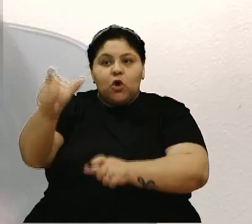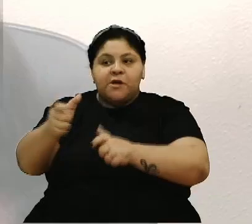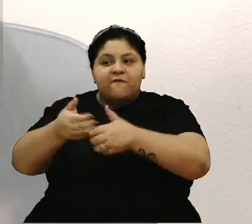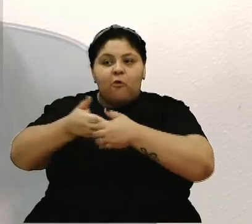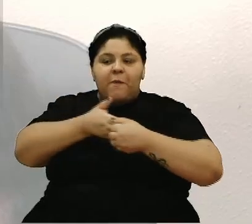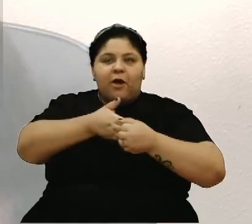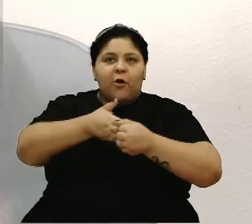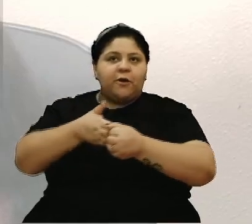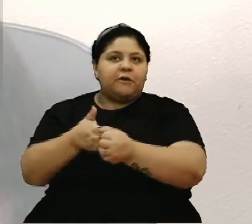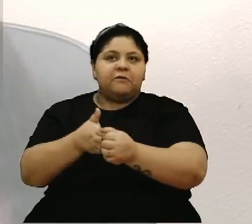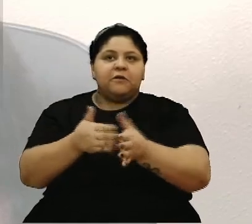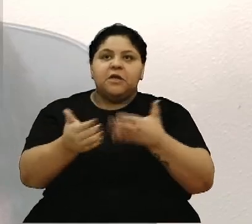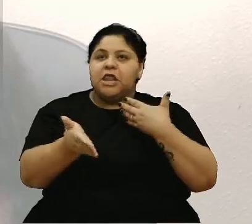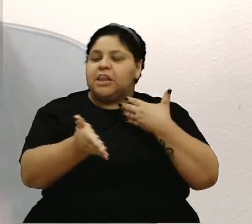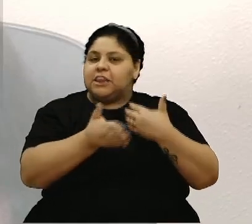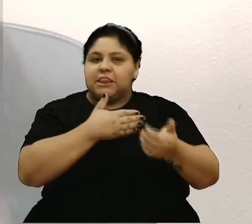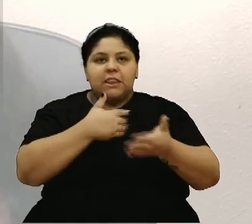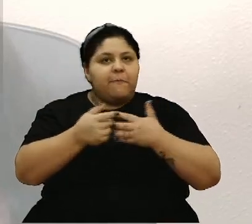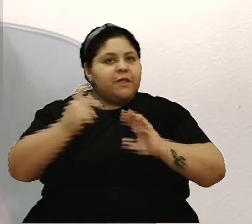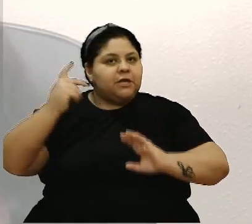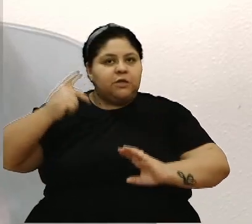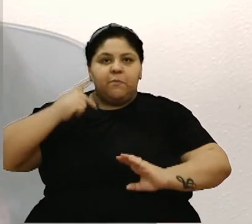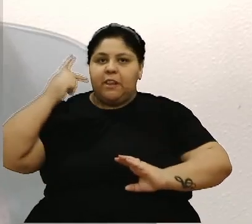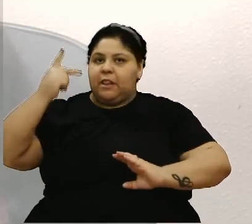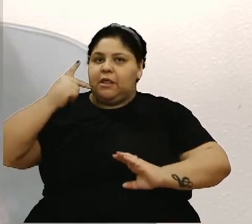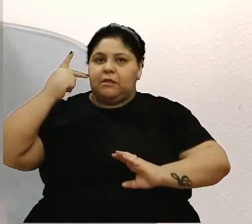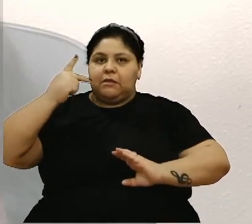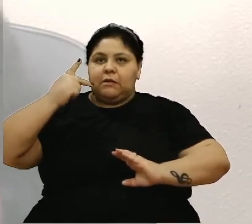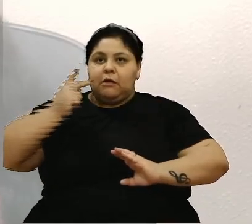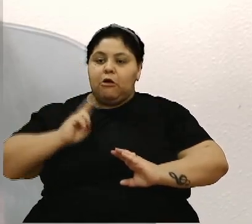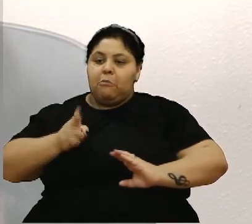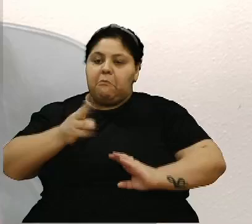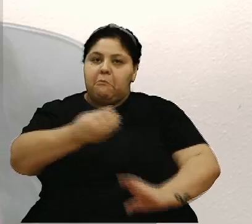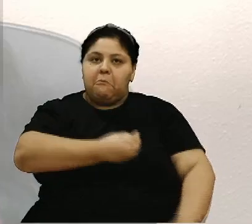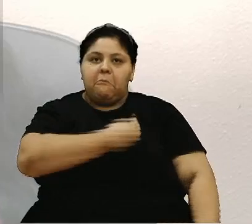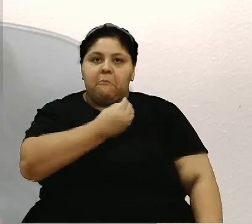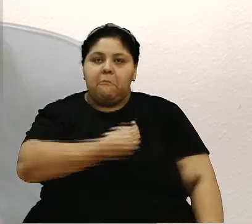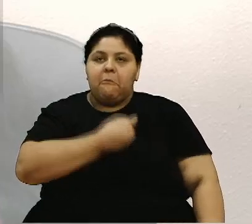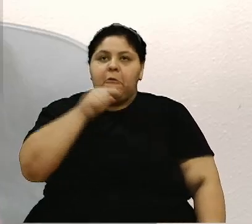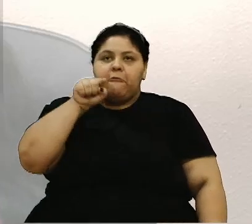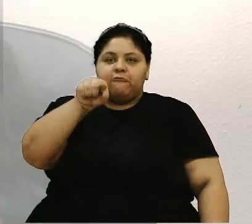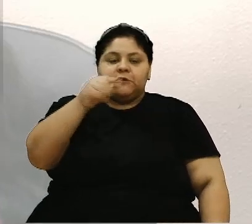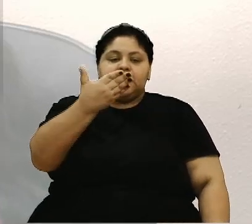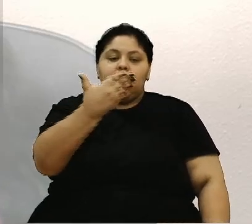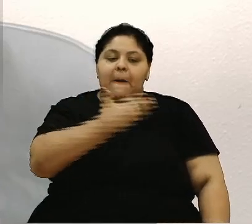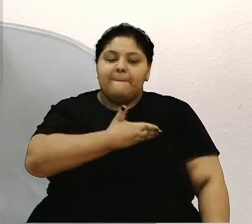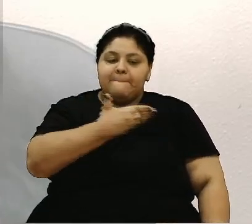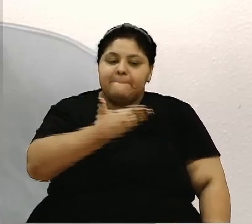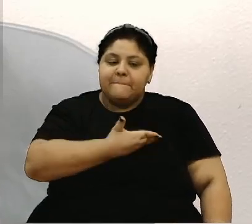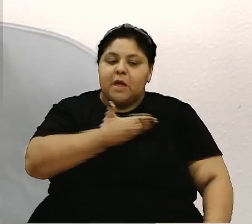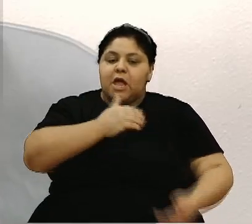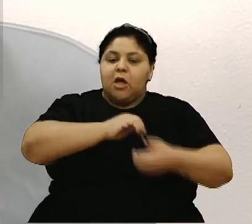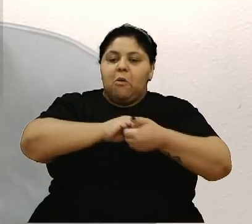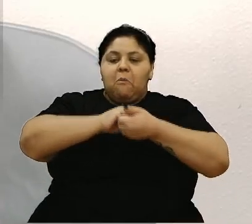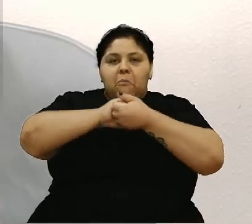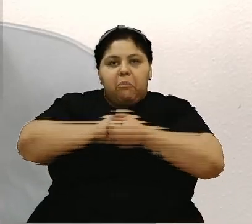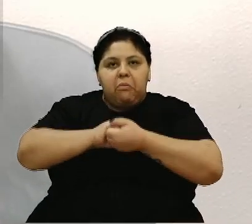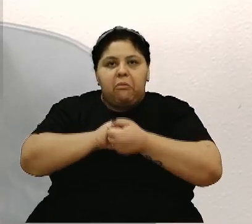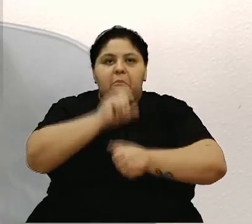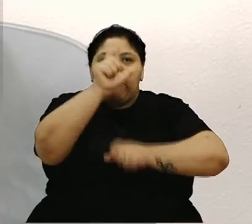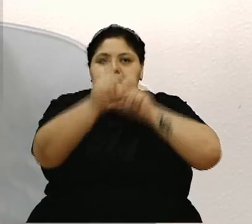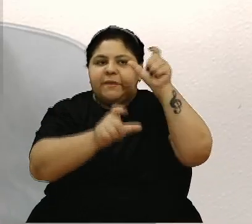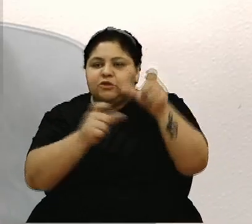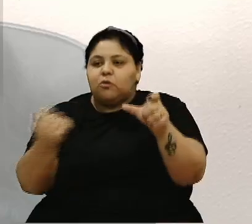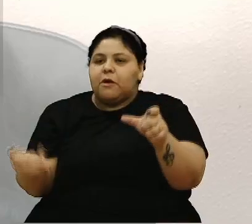acompanhar, independente da questão política, para o resto da minha vida. Tu é um parceiro, tu é um amigo, tu é uma pessoa